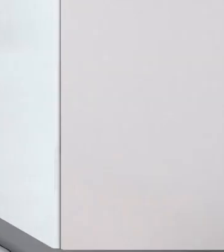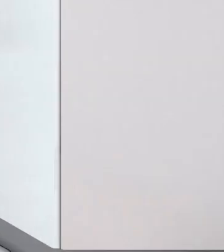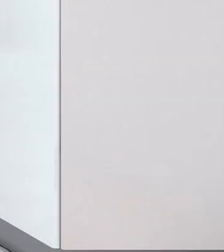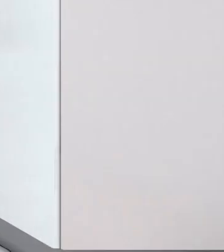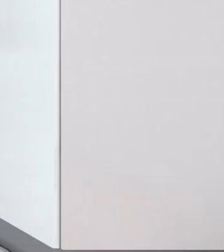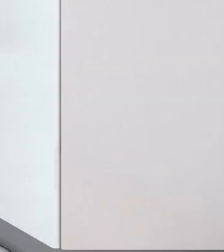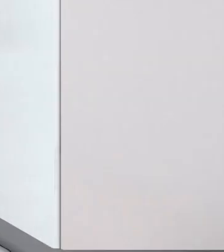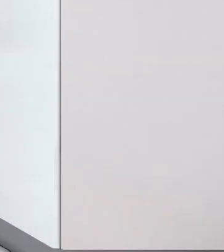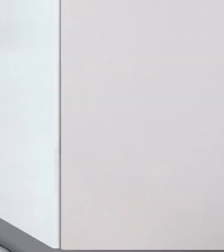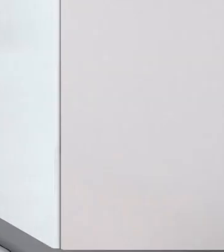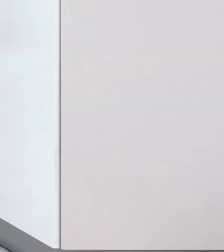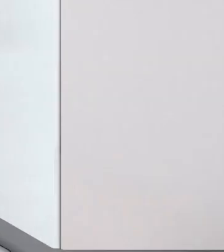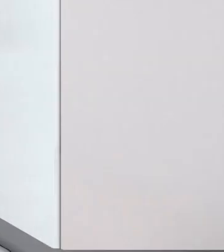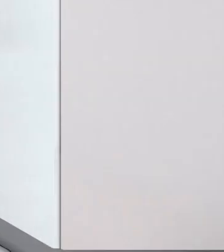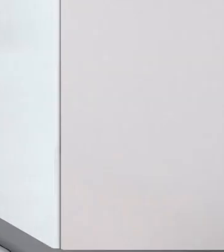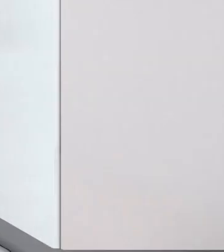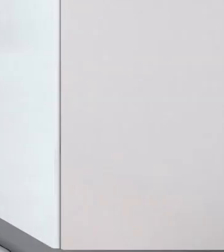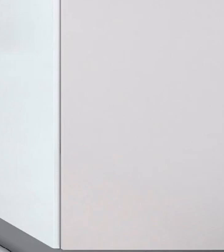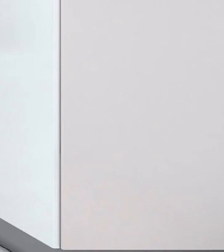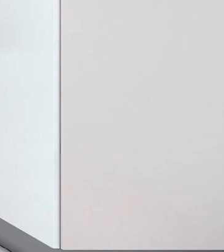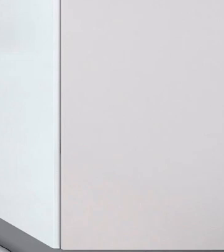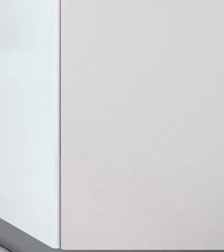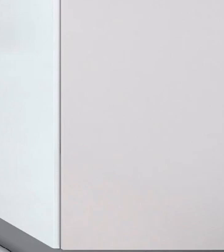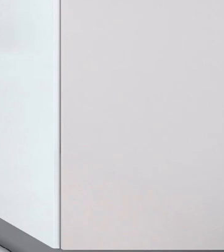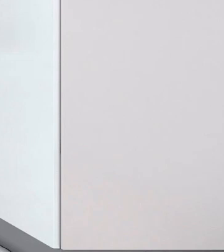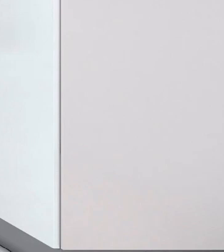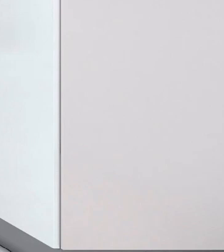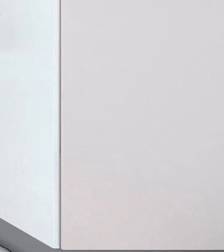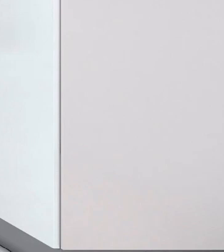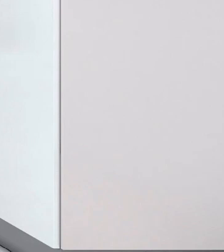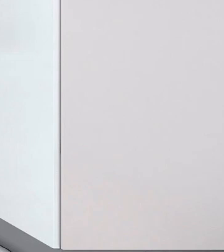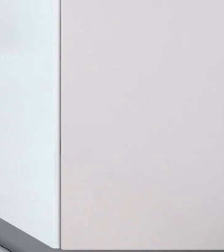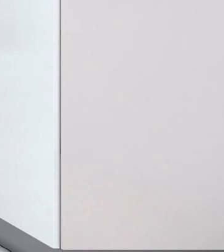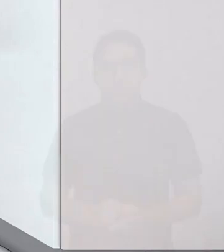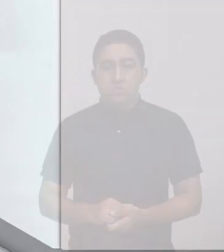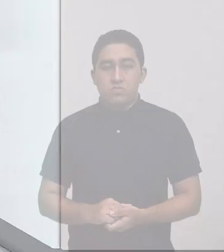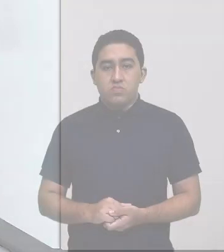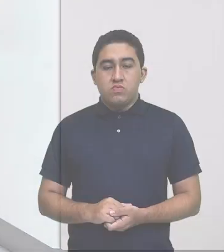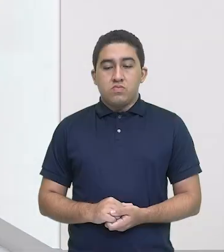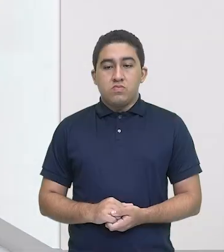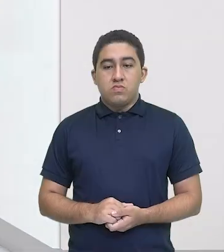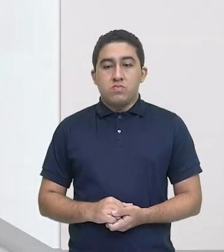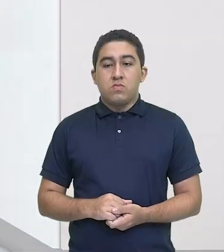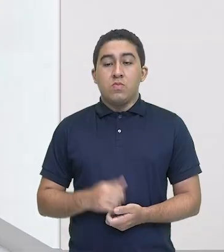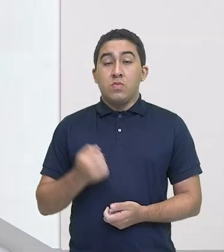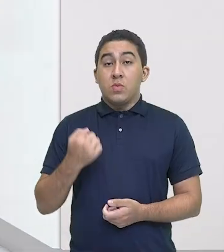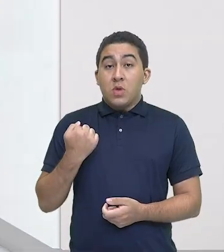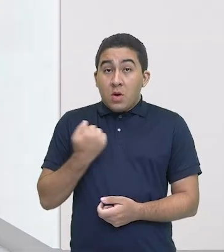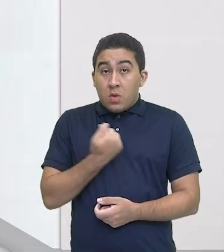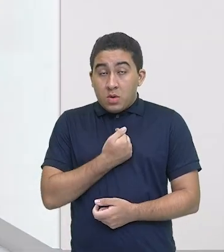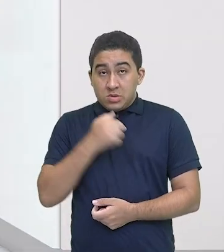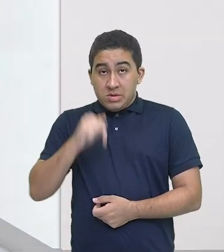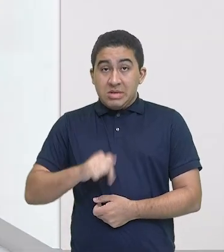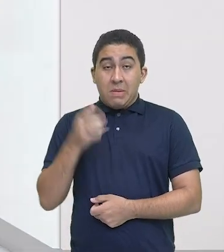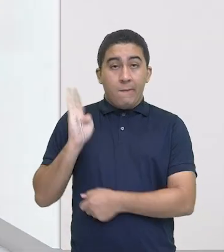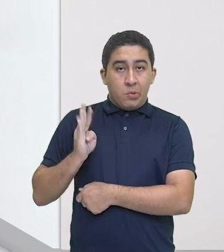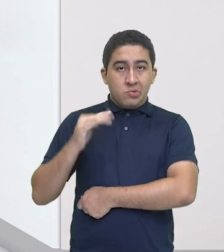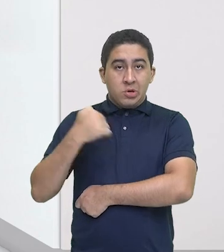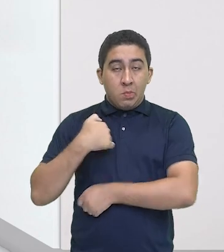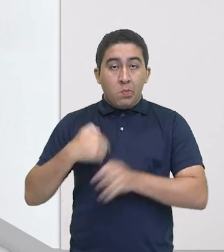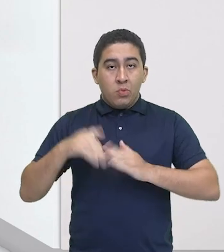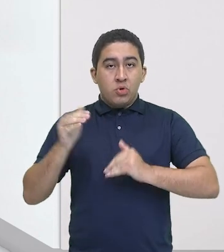aí nós podemos utilizar a pesquisa biológica, né, de ambientes aquáticos, de floresta,